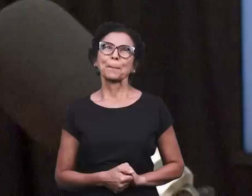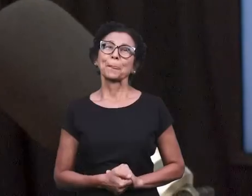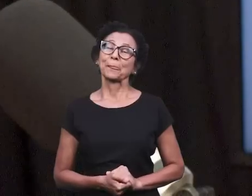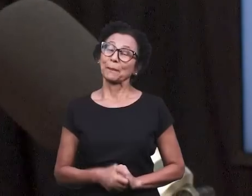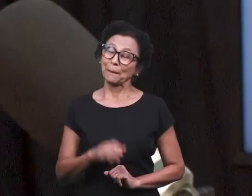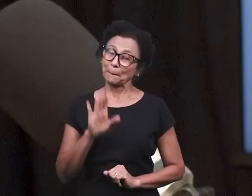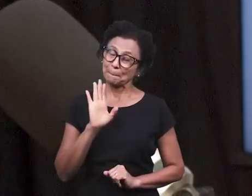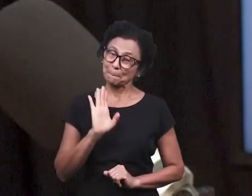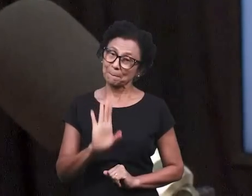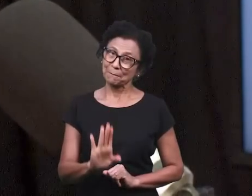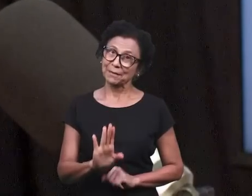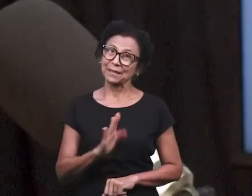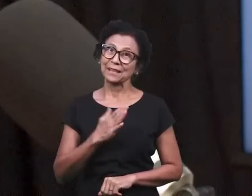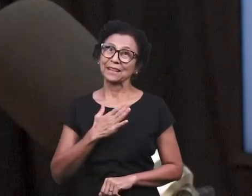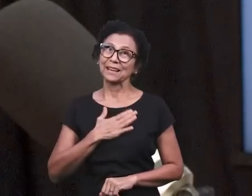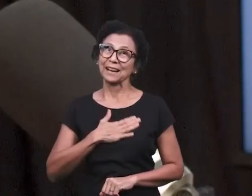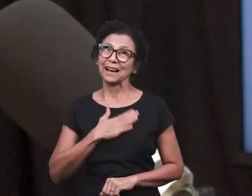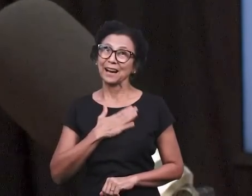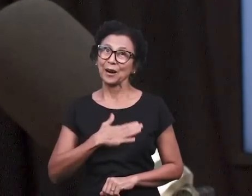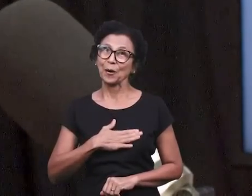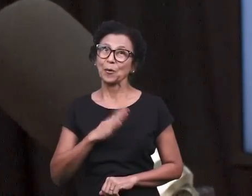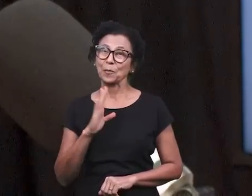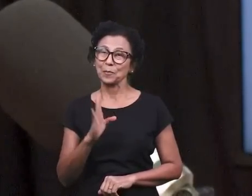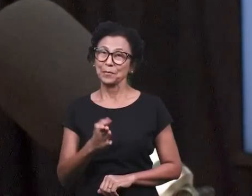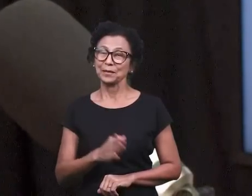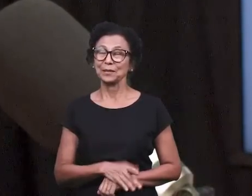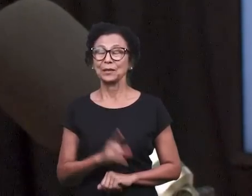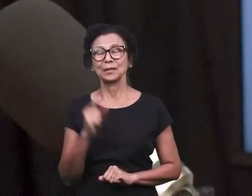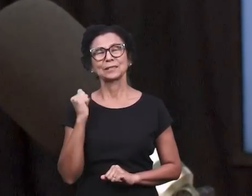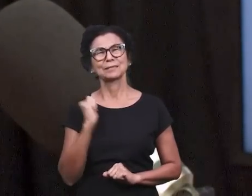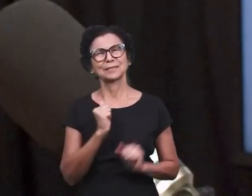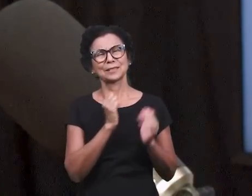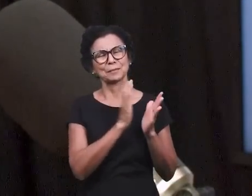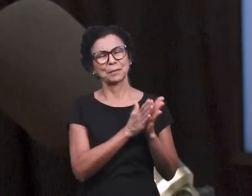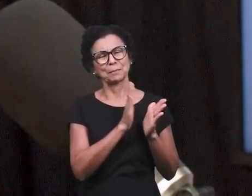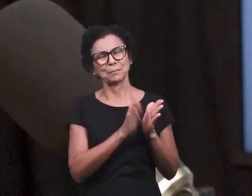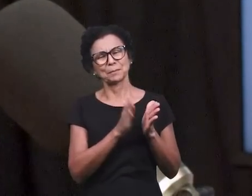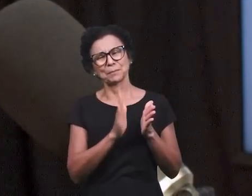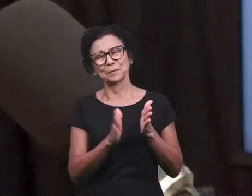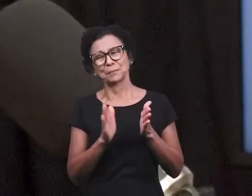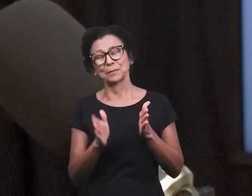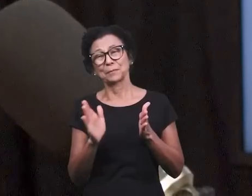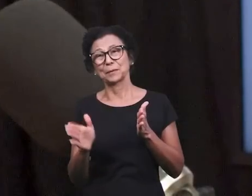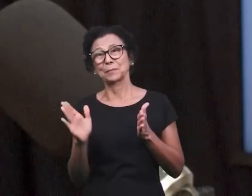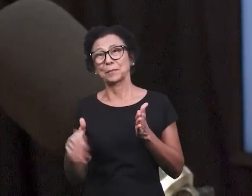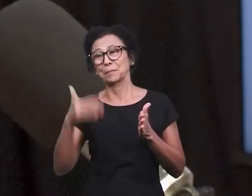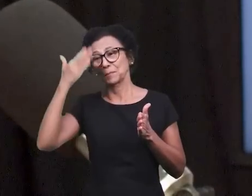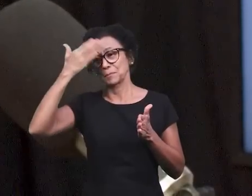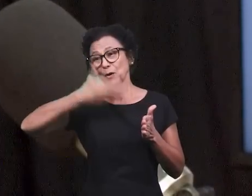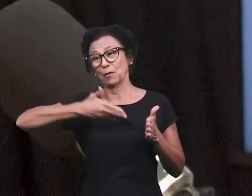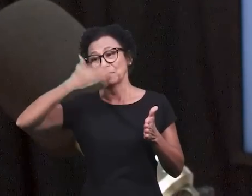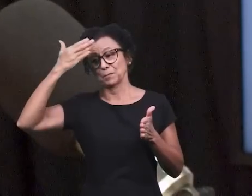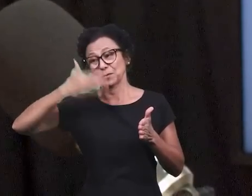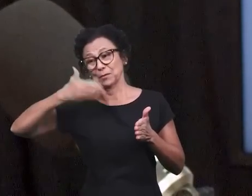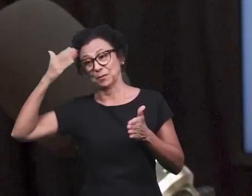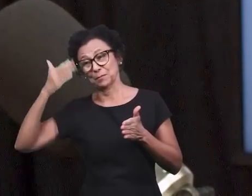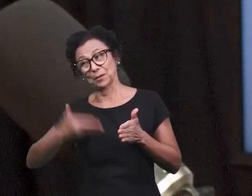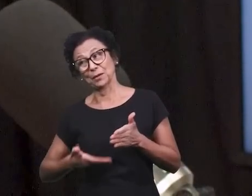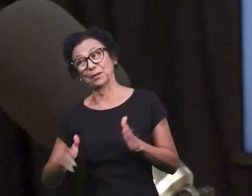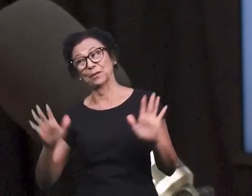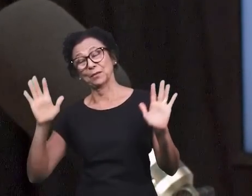tá chegando a hora, mas olha como é que tem que passar por o processo. Deus vai vai provando, né, Luiz? Vai provando. Deus